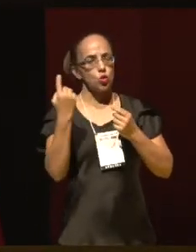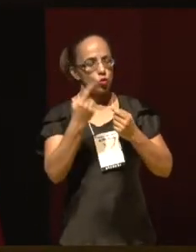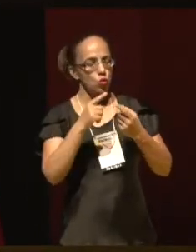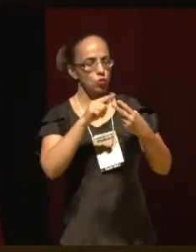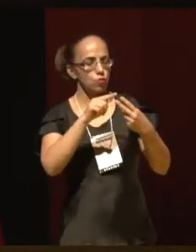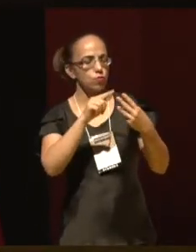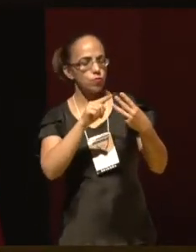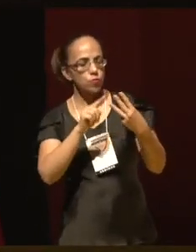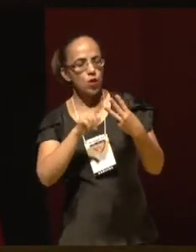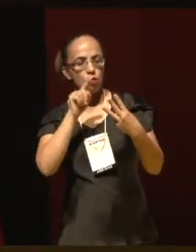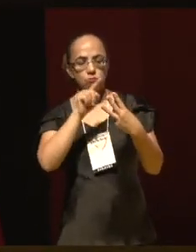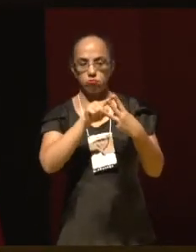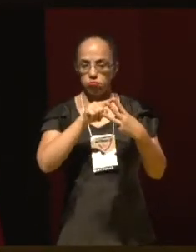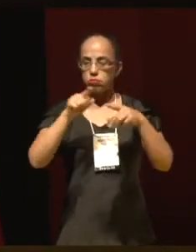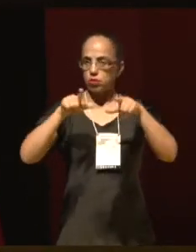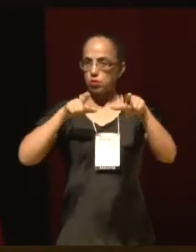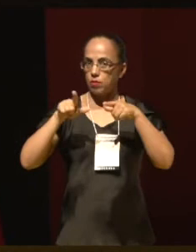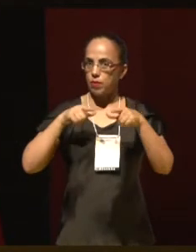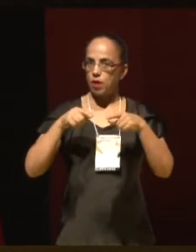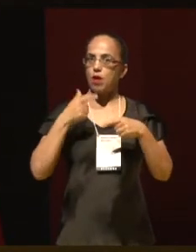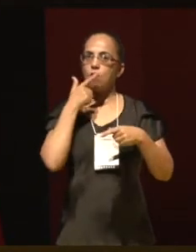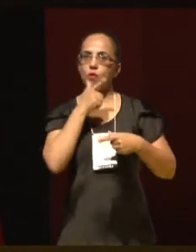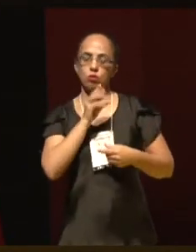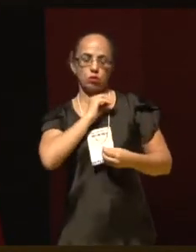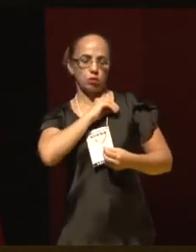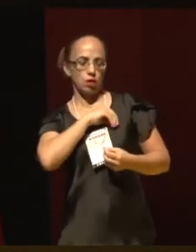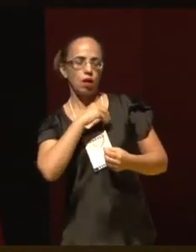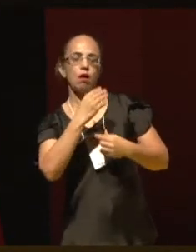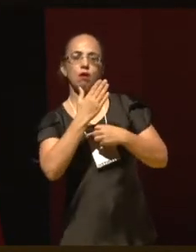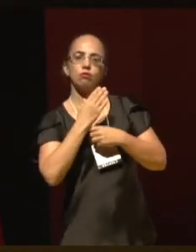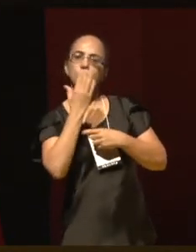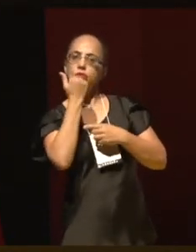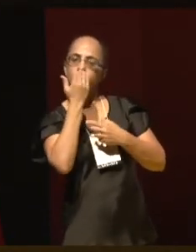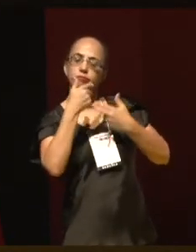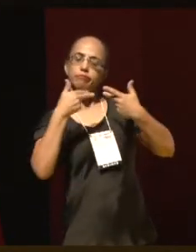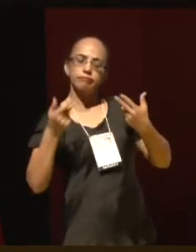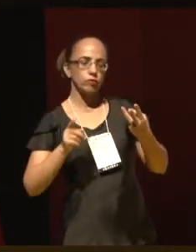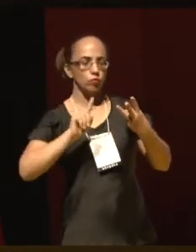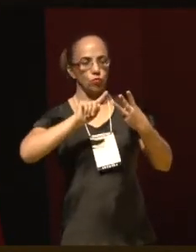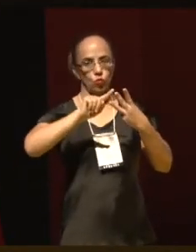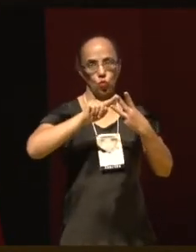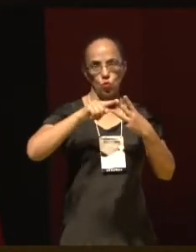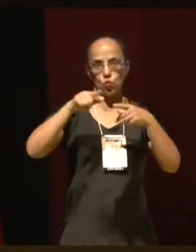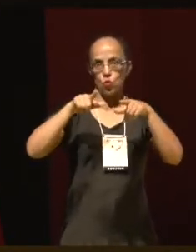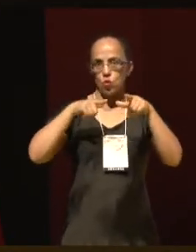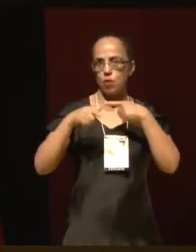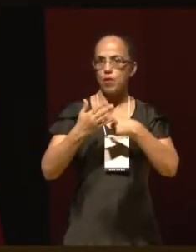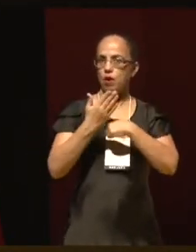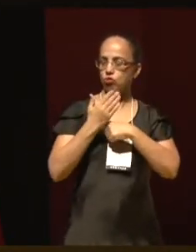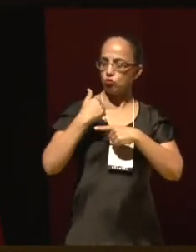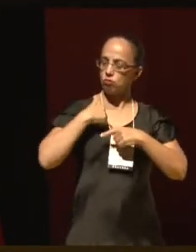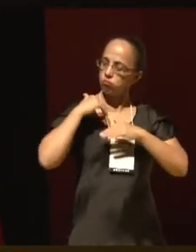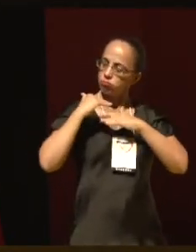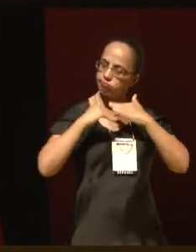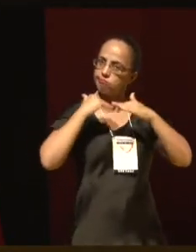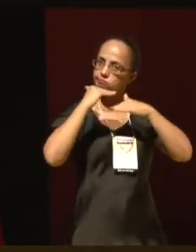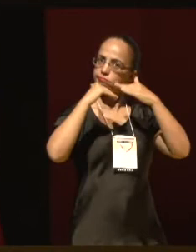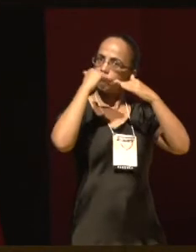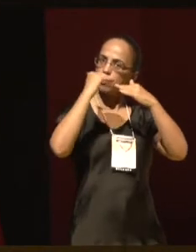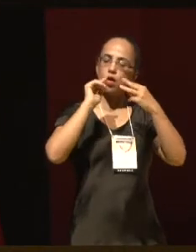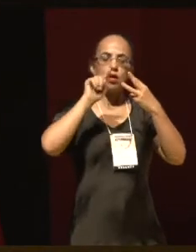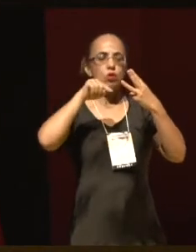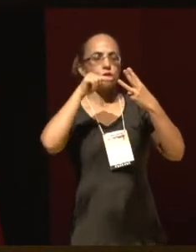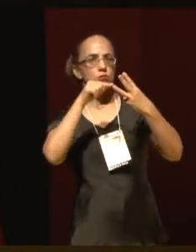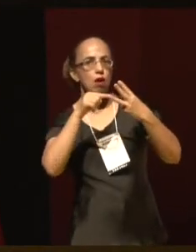Trabalhamos intimamente. E trabalhamos para acolher as demais